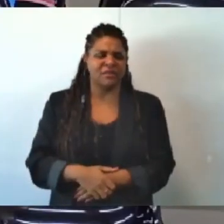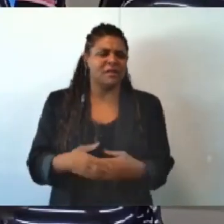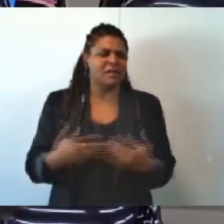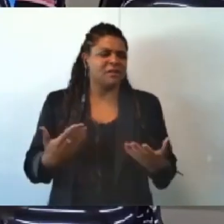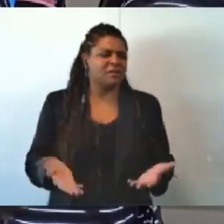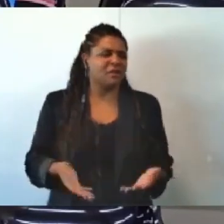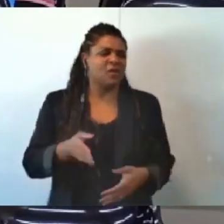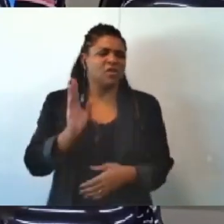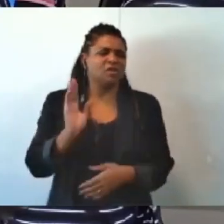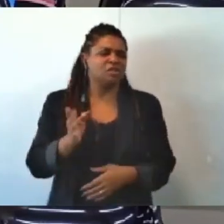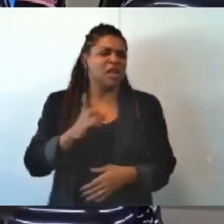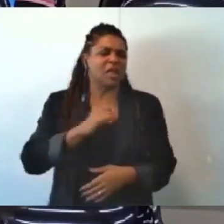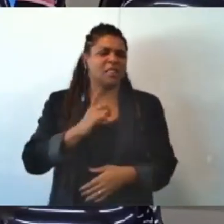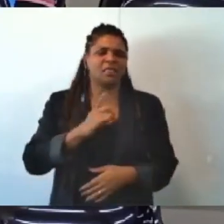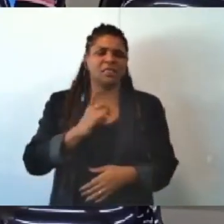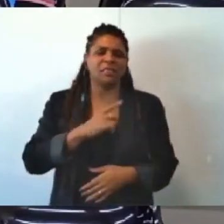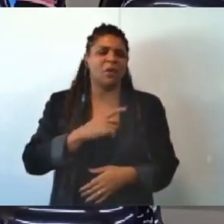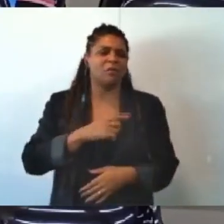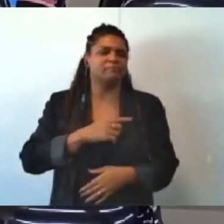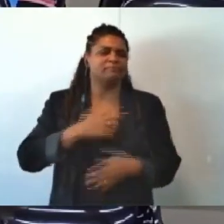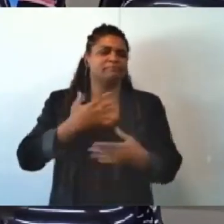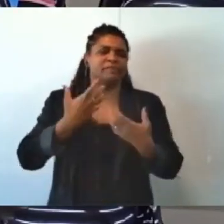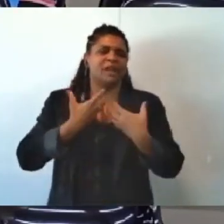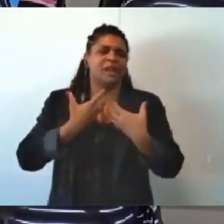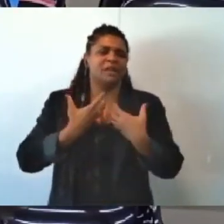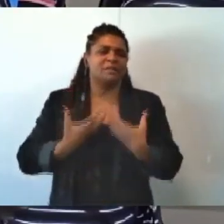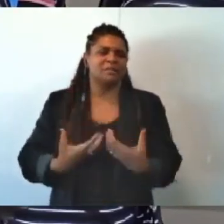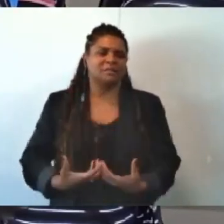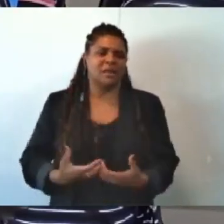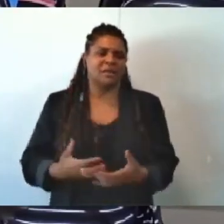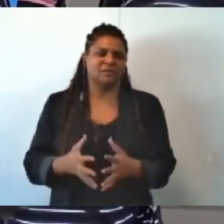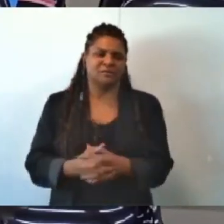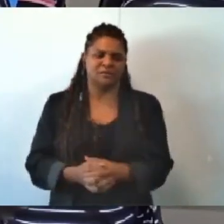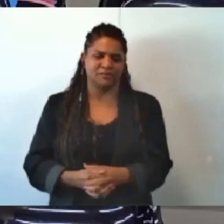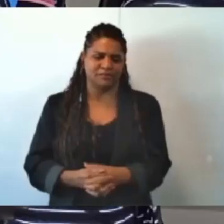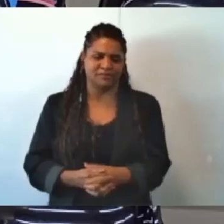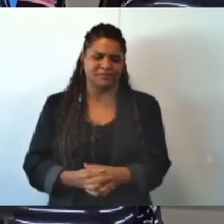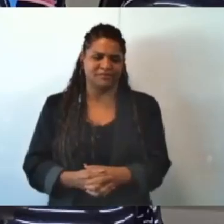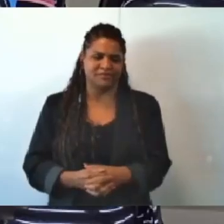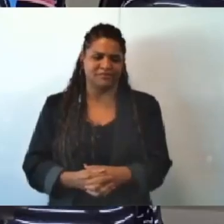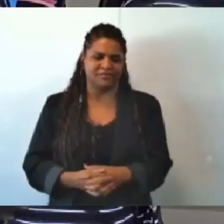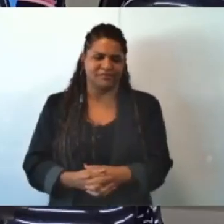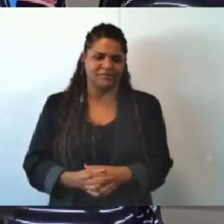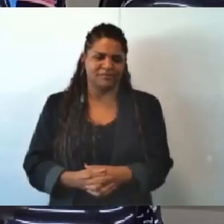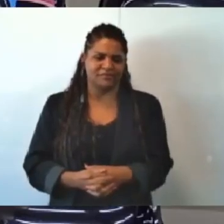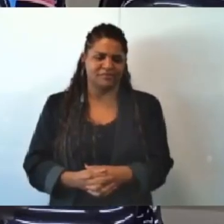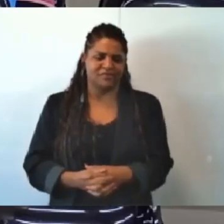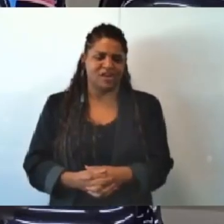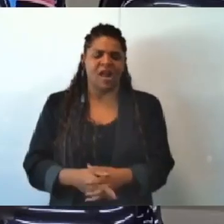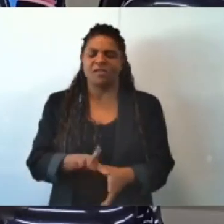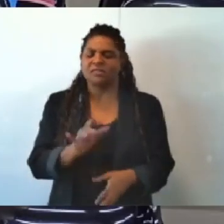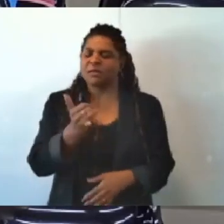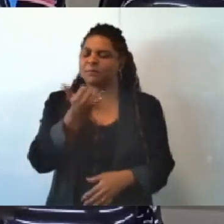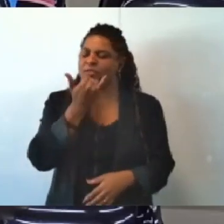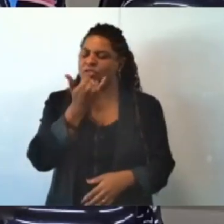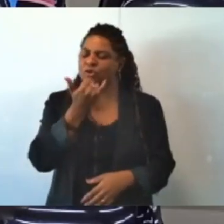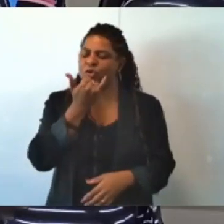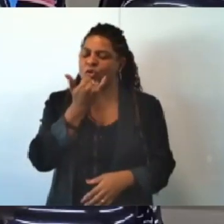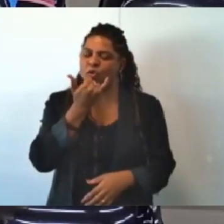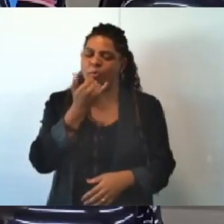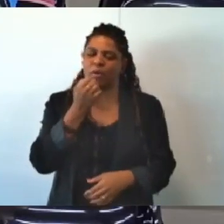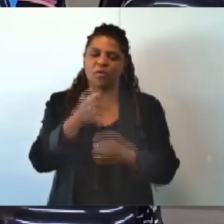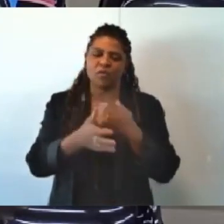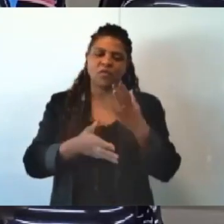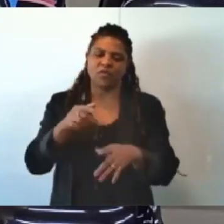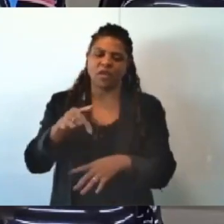isso. Prefeitura, nós vamos fazer. E você vai me perdoar o que eu vou falar aqui, hein? Eu não